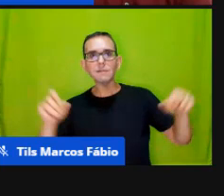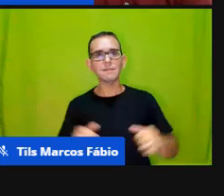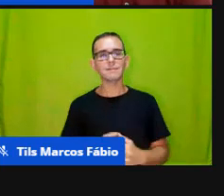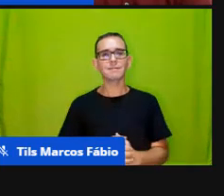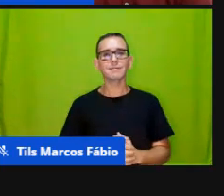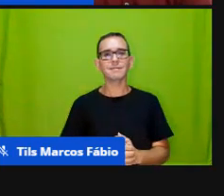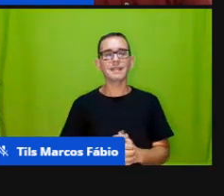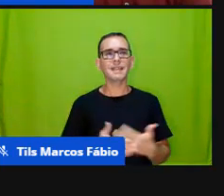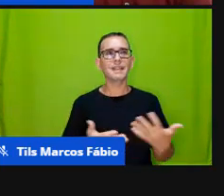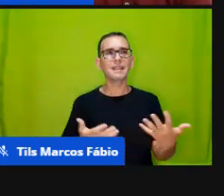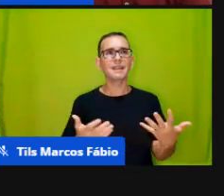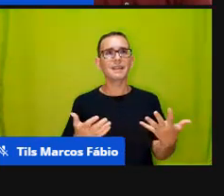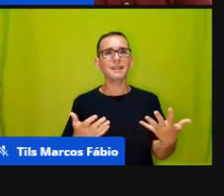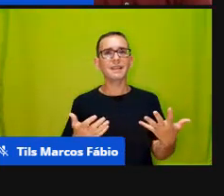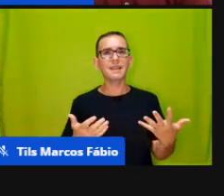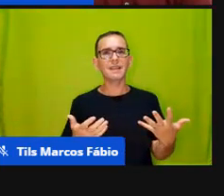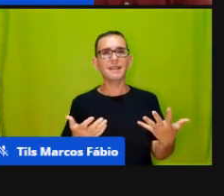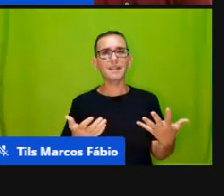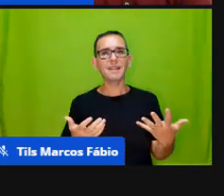Até